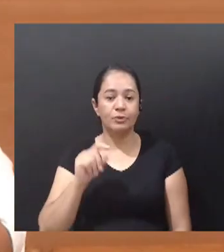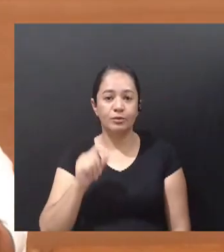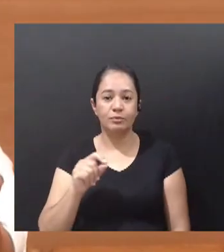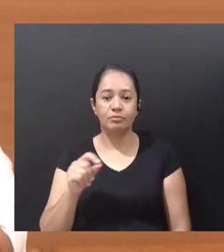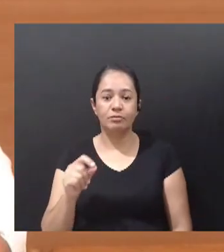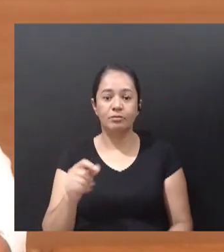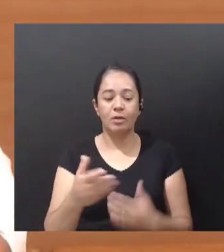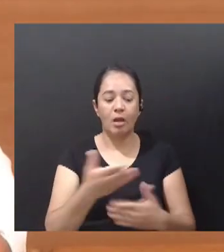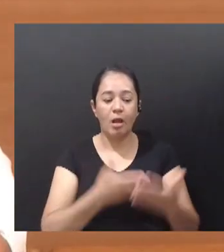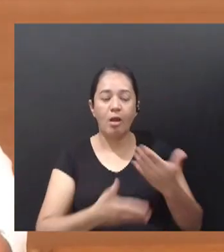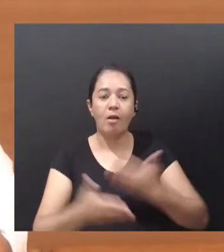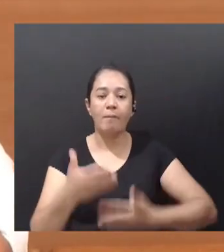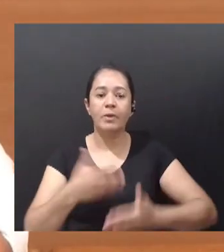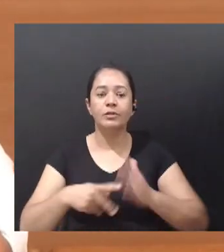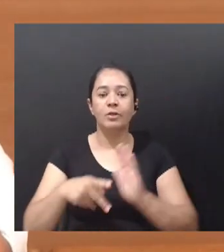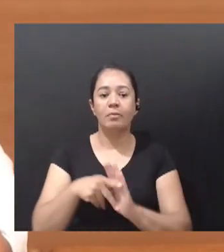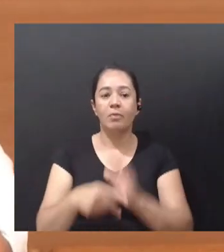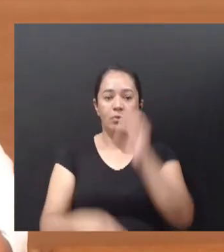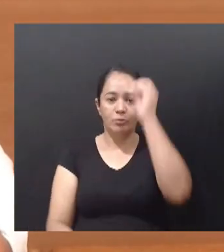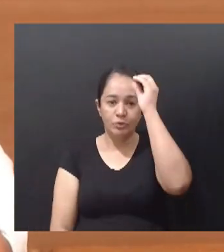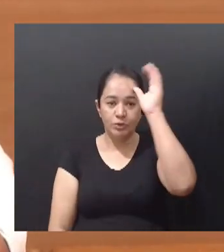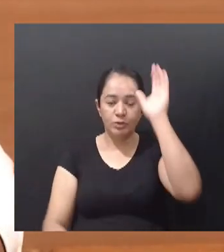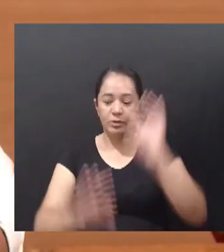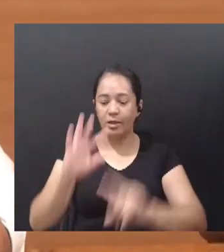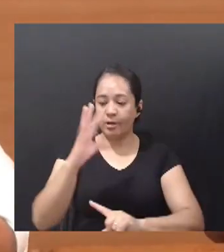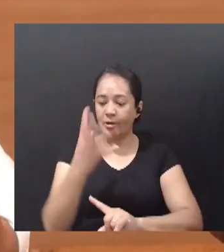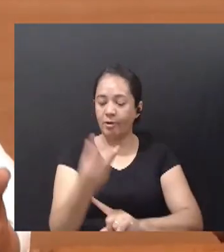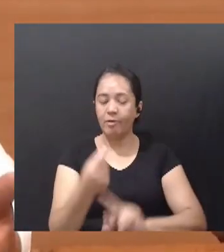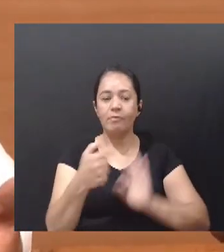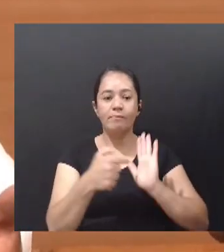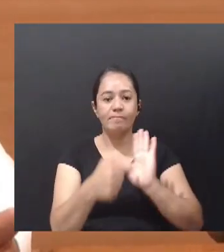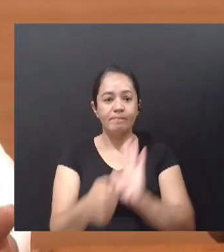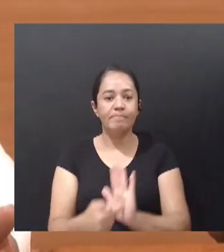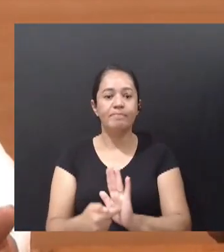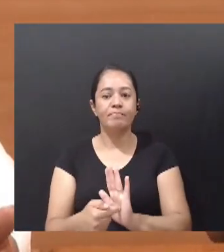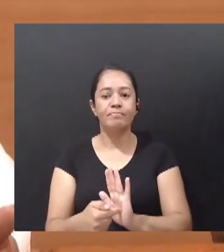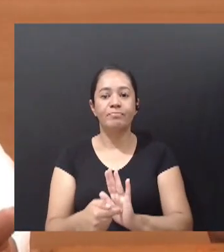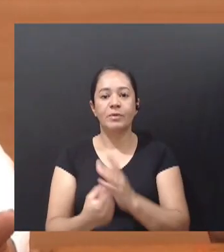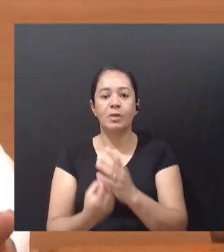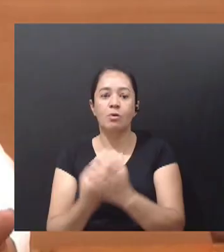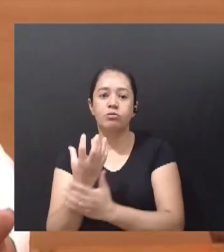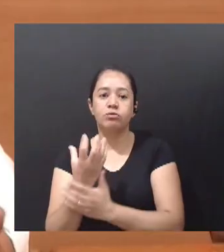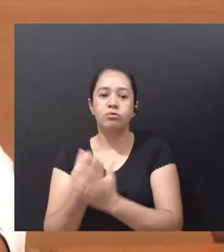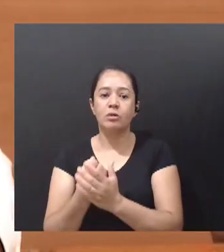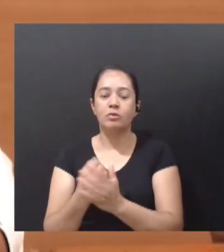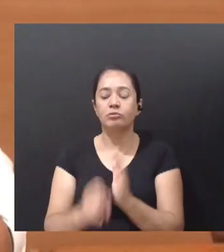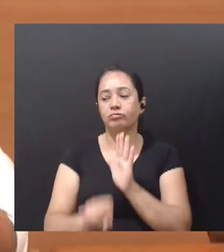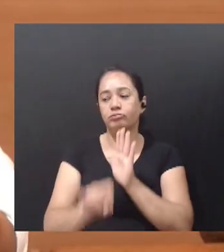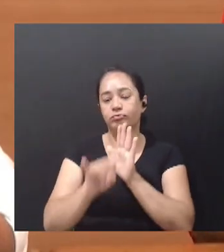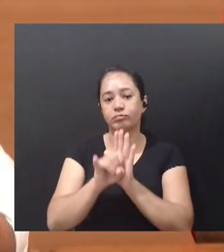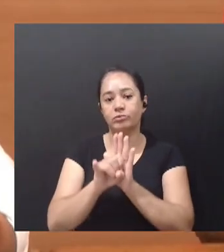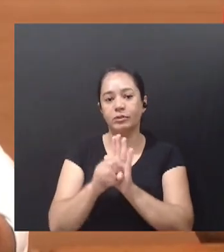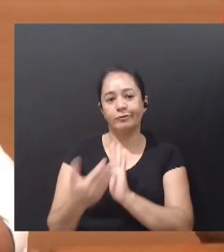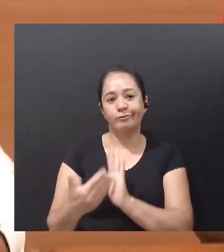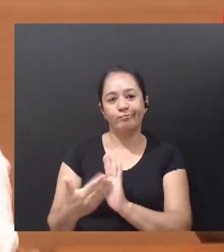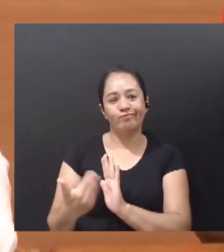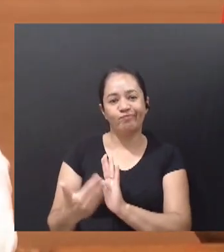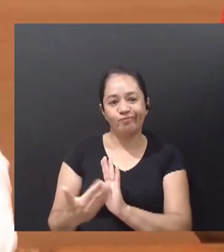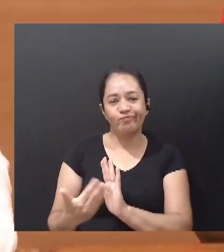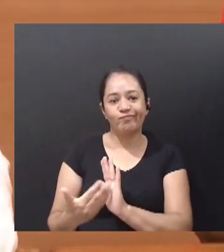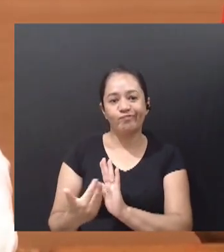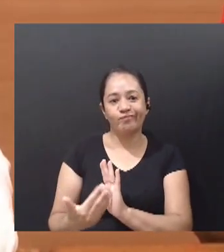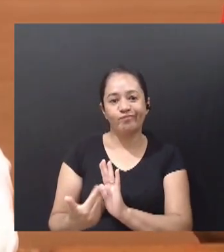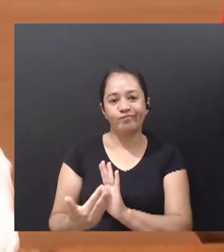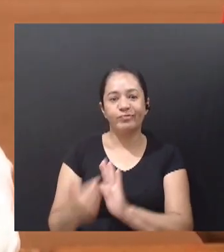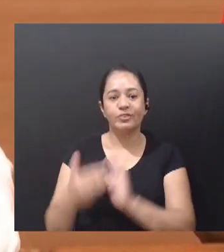essa apresentação da arte, essa construção de identidade que foi roubada, que foi subtraída, que